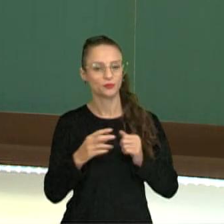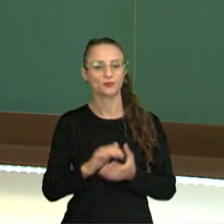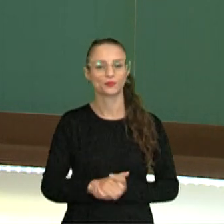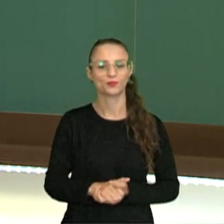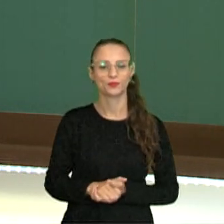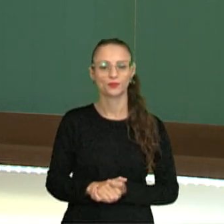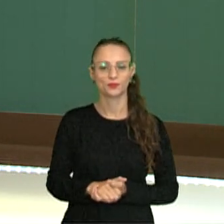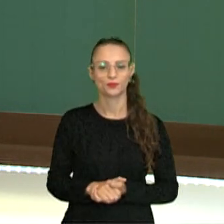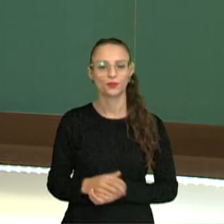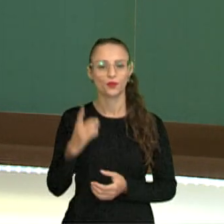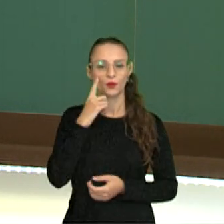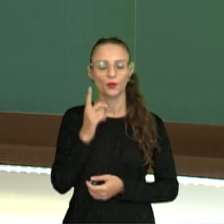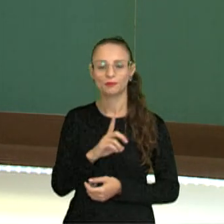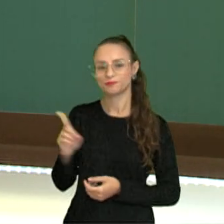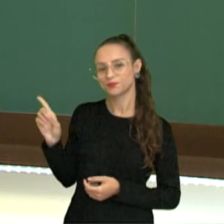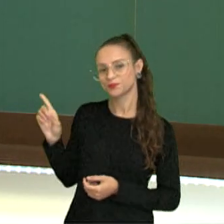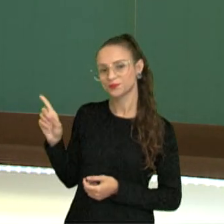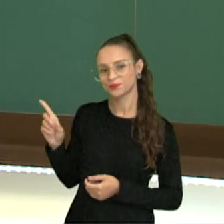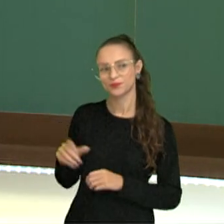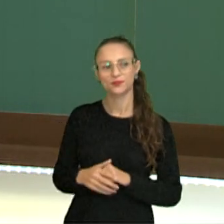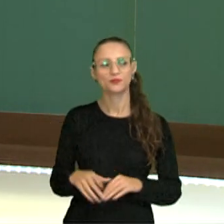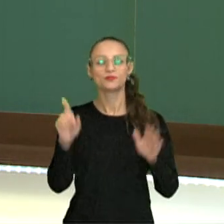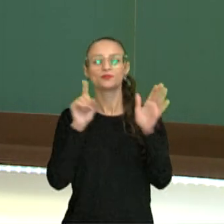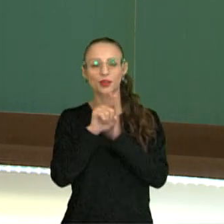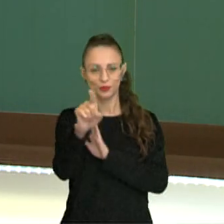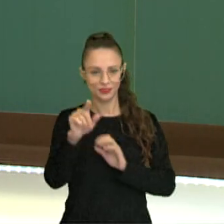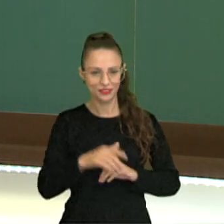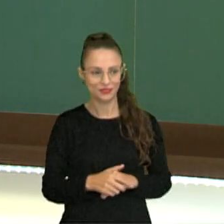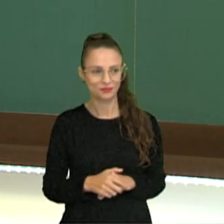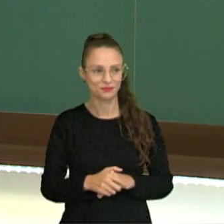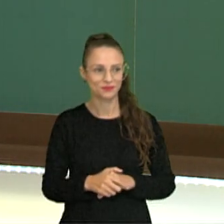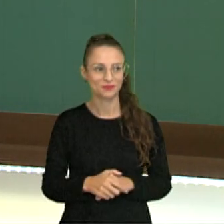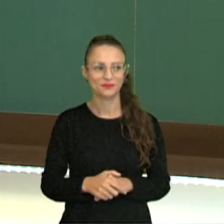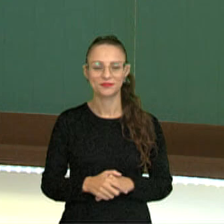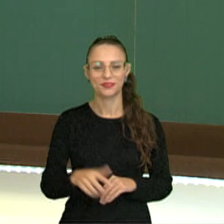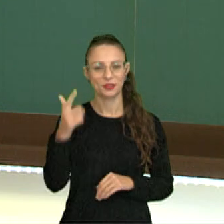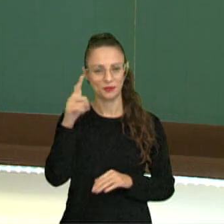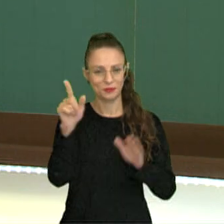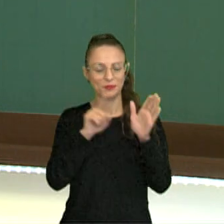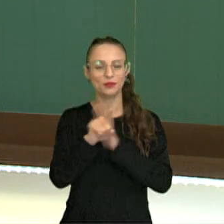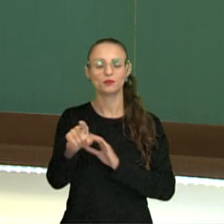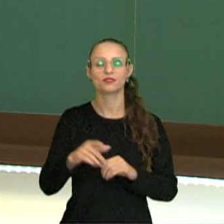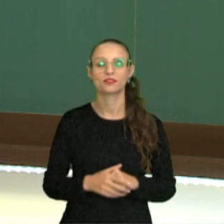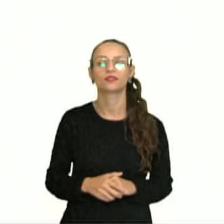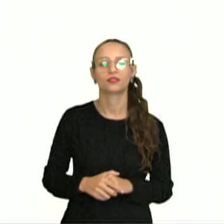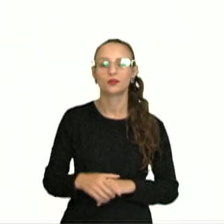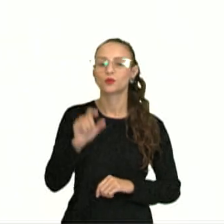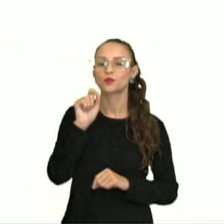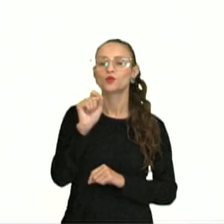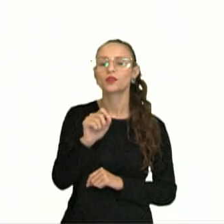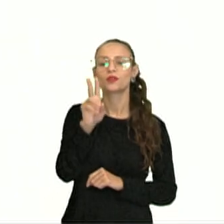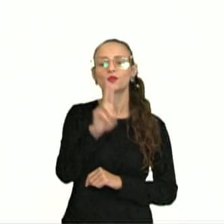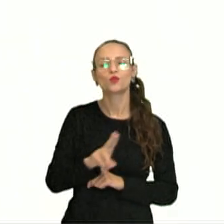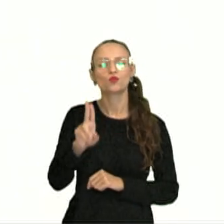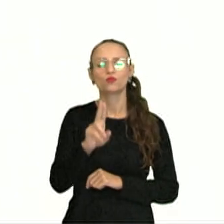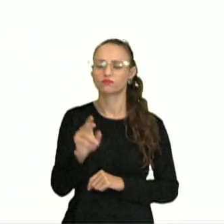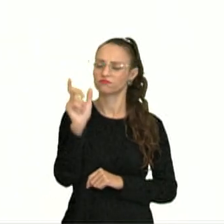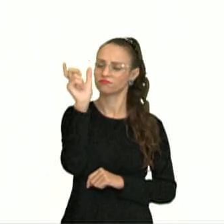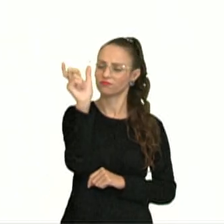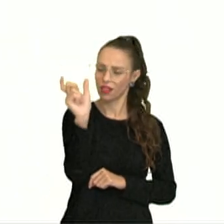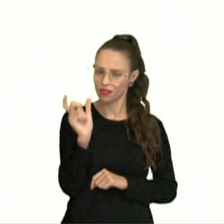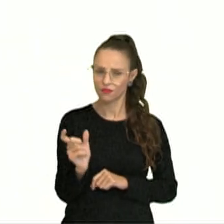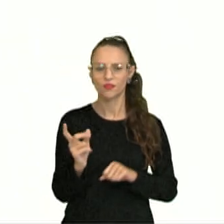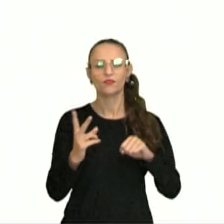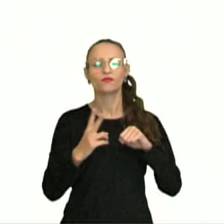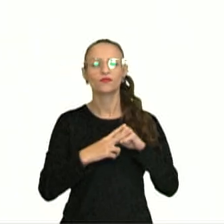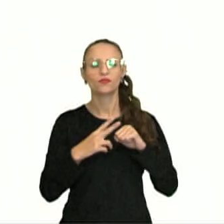Olha lá. Então, uma perguntinha eu já fiz, né? Agora eu vou para outra. O que o uso dessas palavras, que são os verbos,